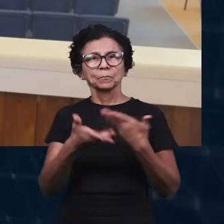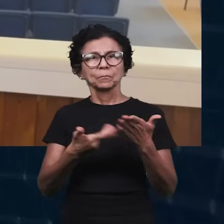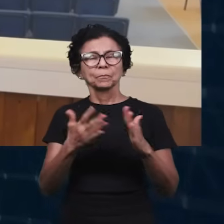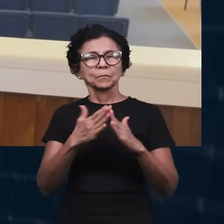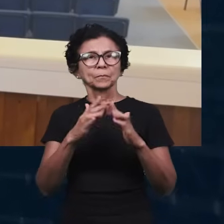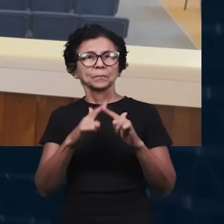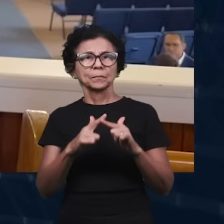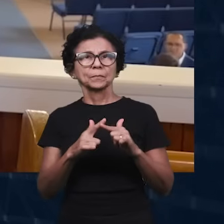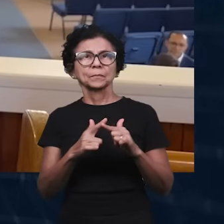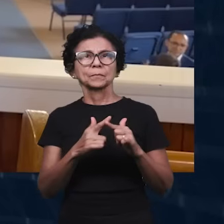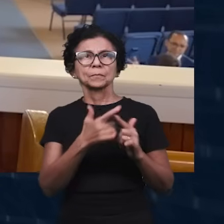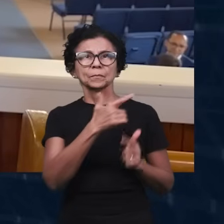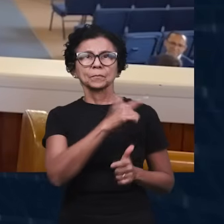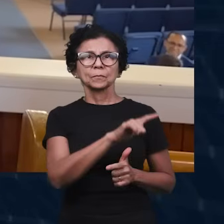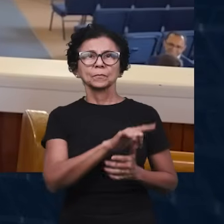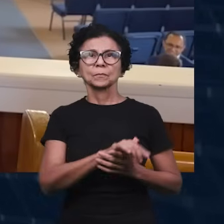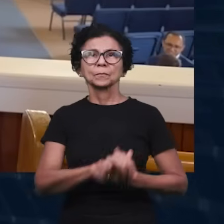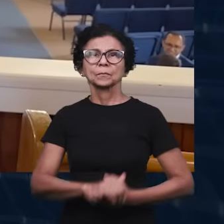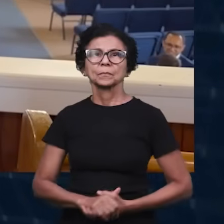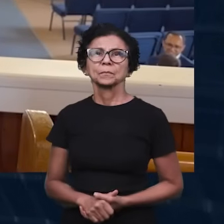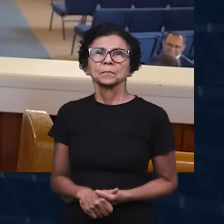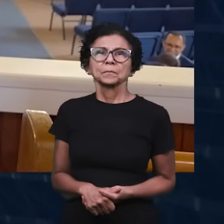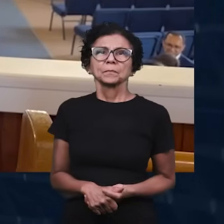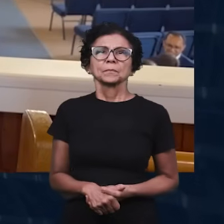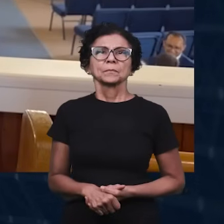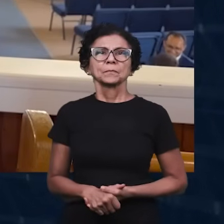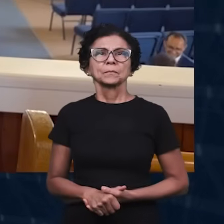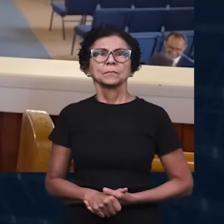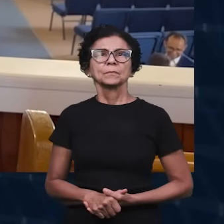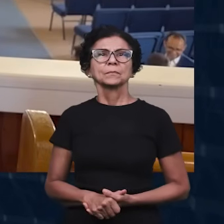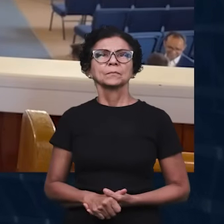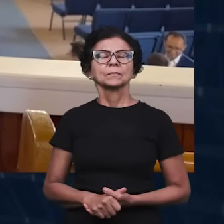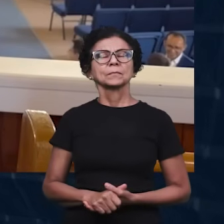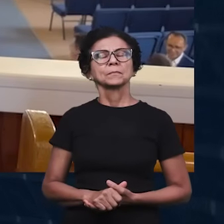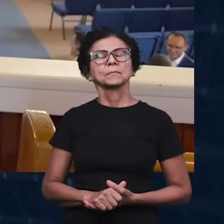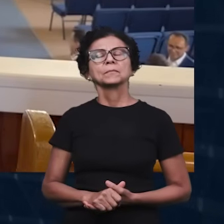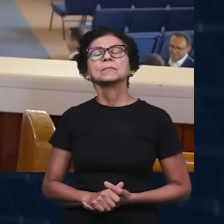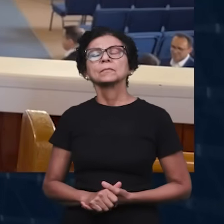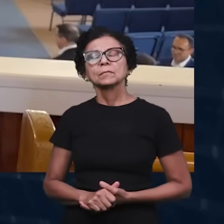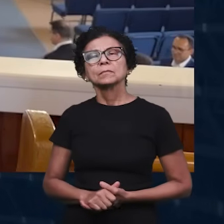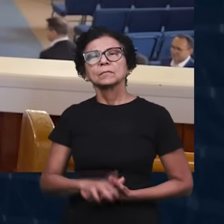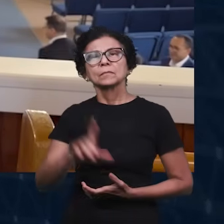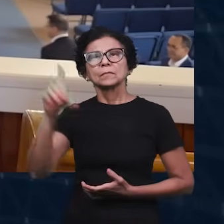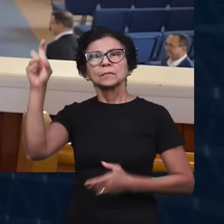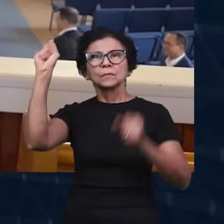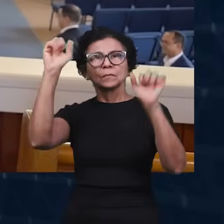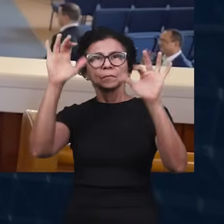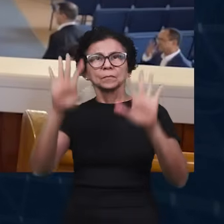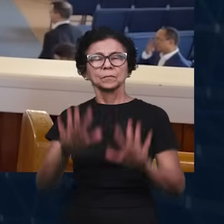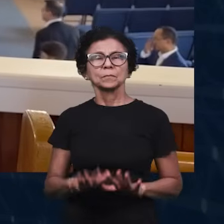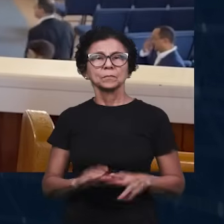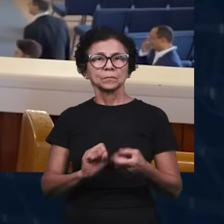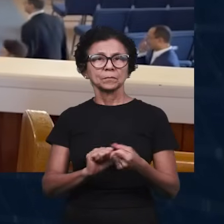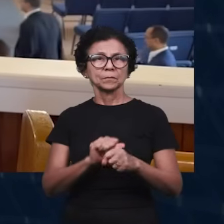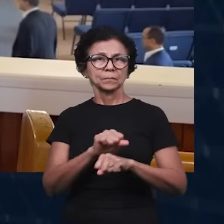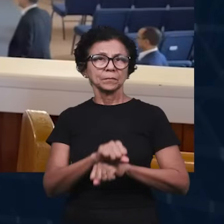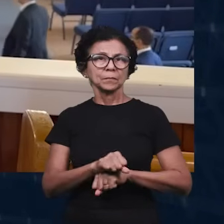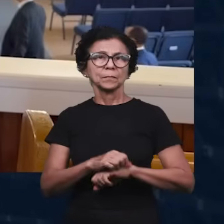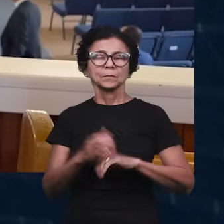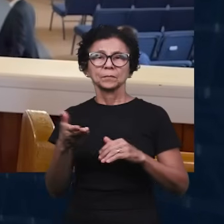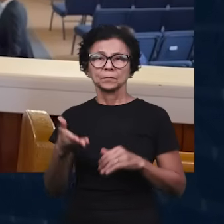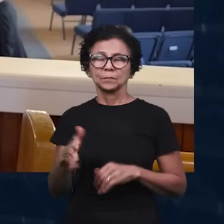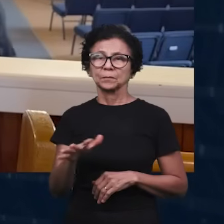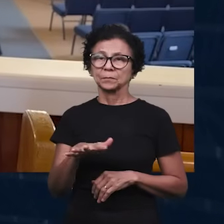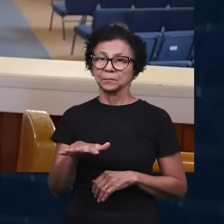seminário. Brethren, the peace of the Lord Jesus Christ, we are receiving. Recebemos uma grande bênção no mini-seminário